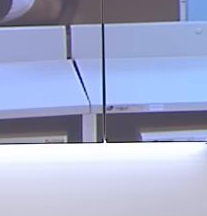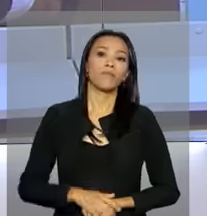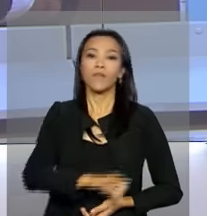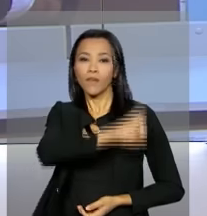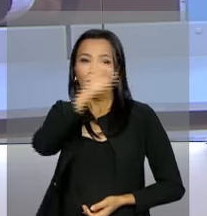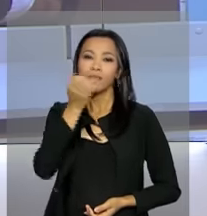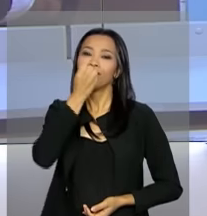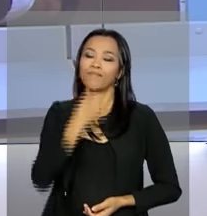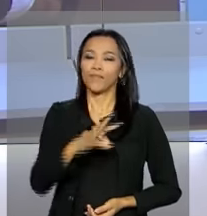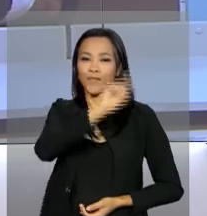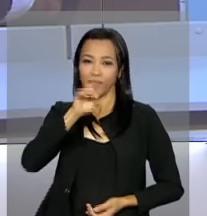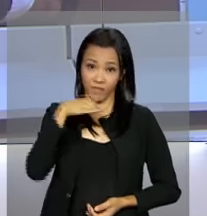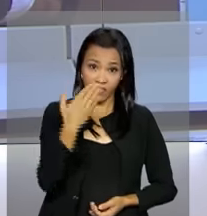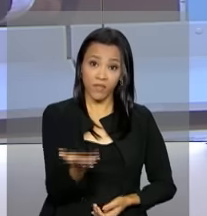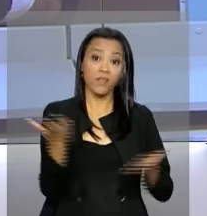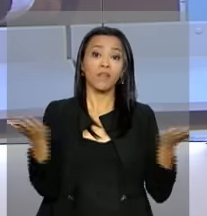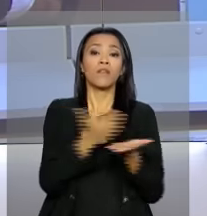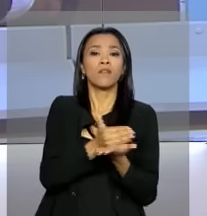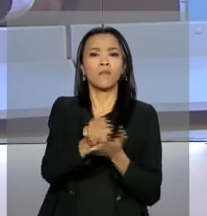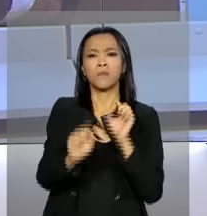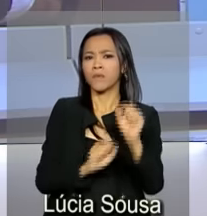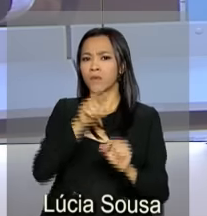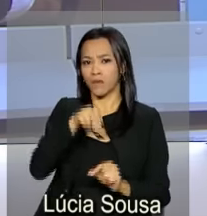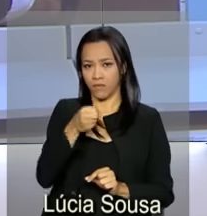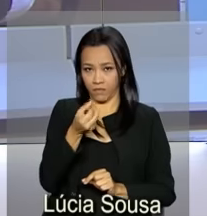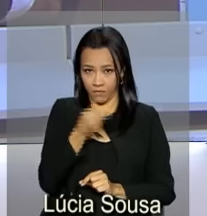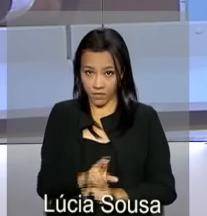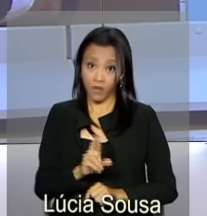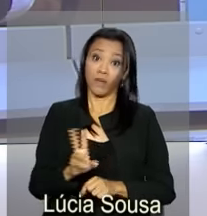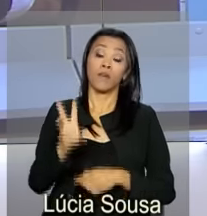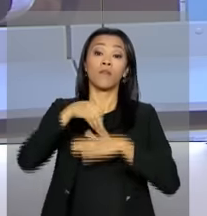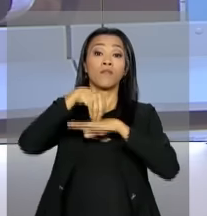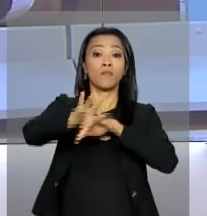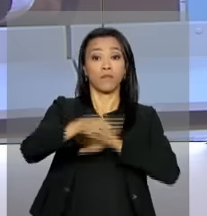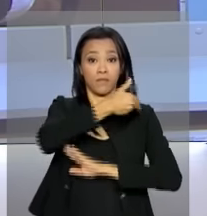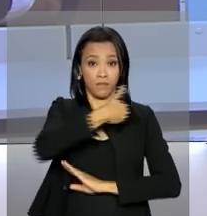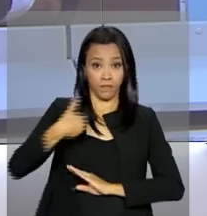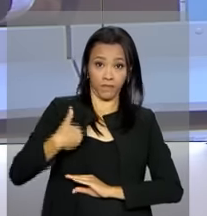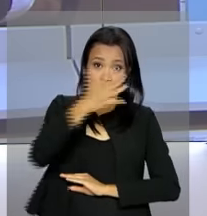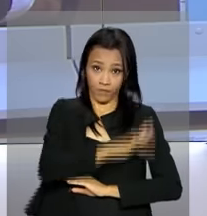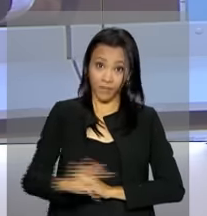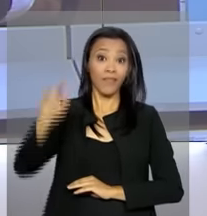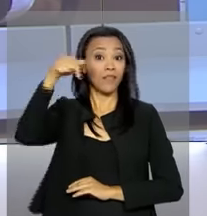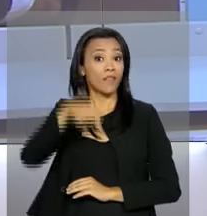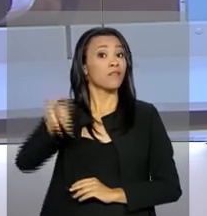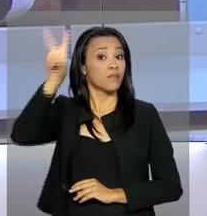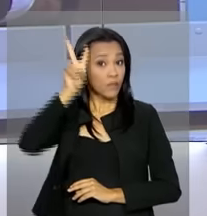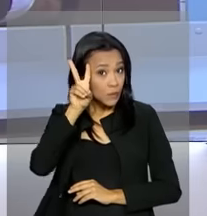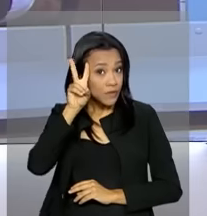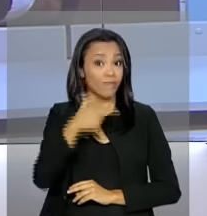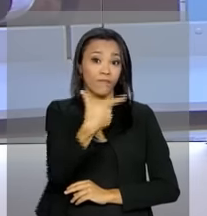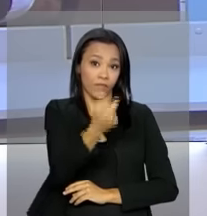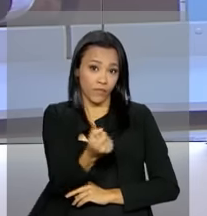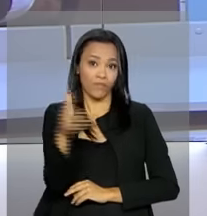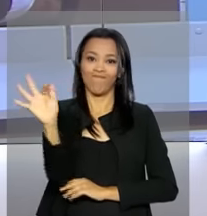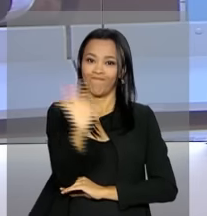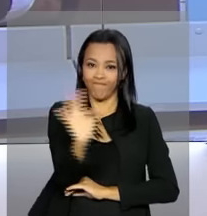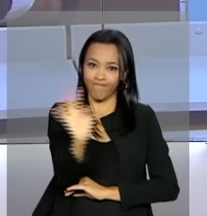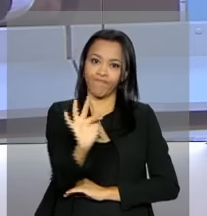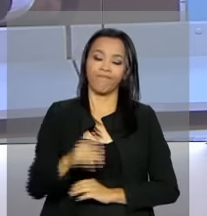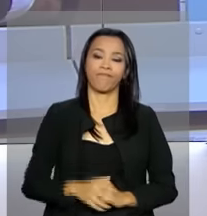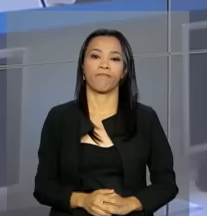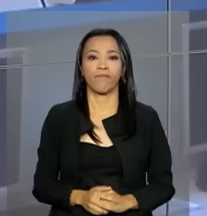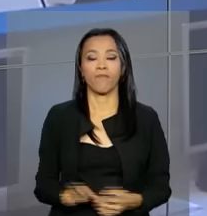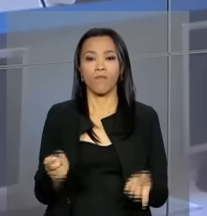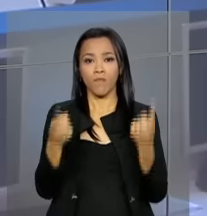Olá bom dia para você começa agora o repórter NBR com as notícias do Governo Federal desta segunda-feira 20 de